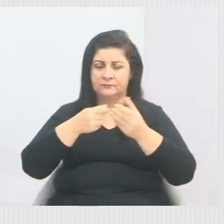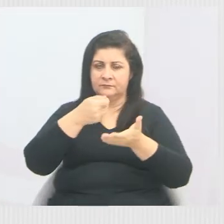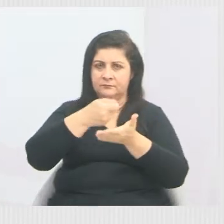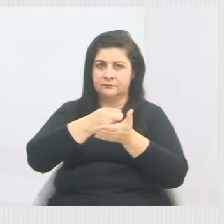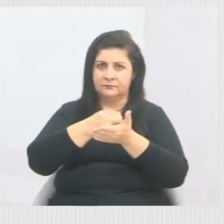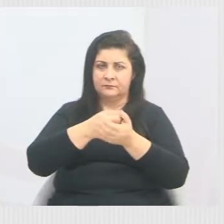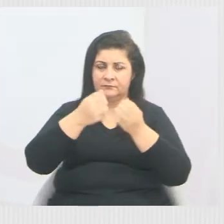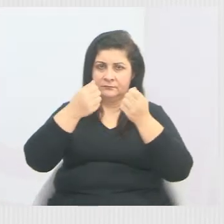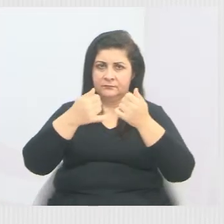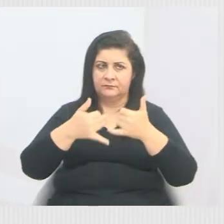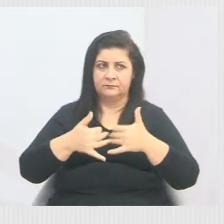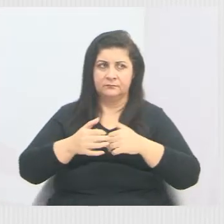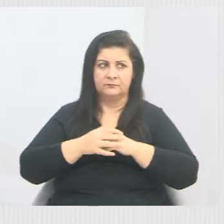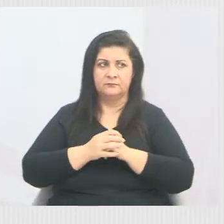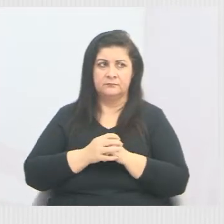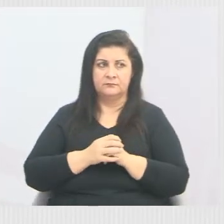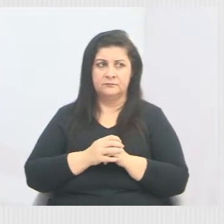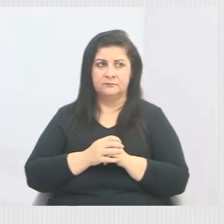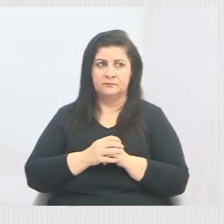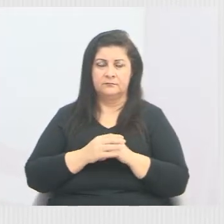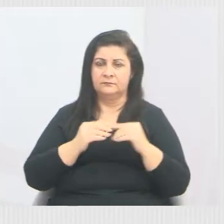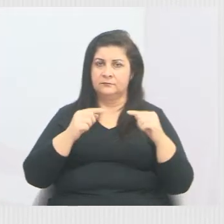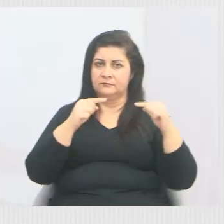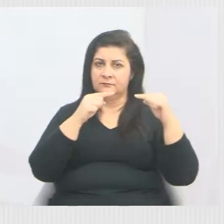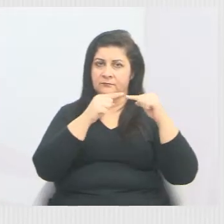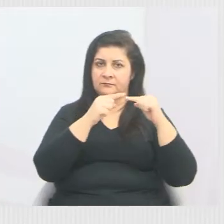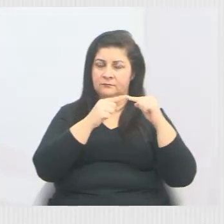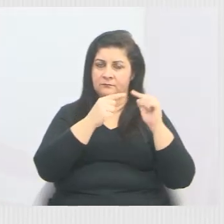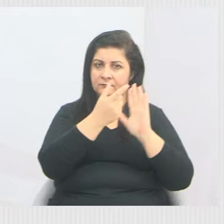capital. Então, despesa corrente, meta orçada